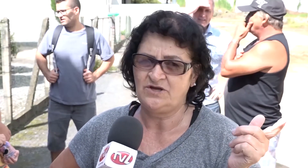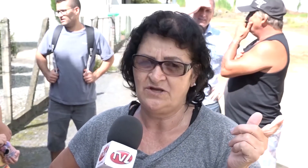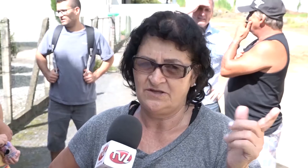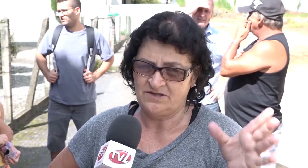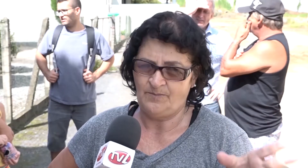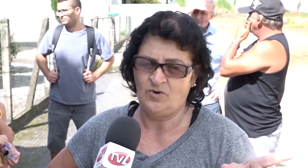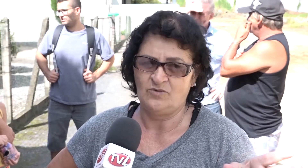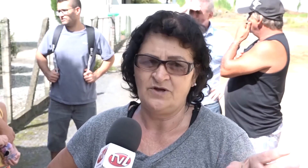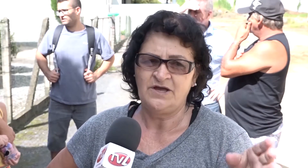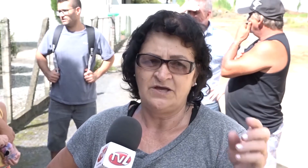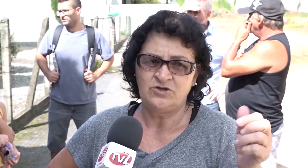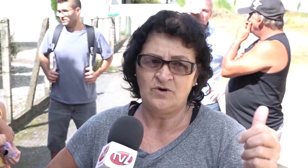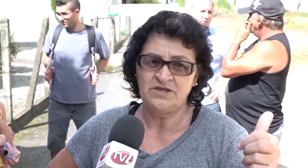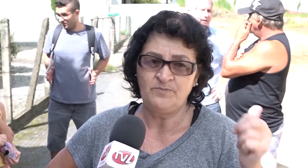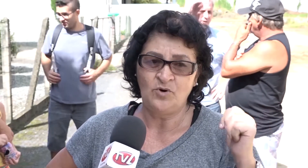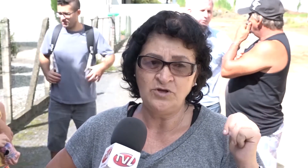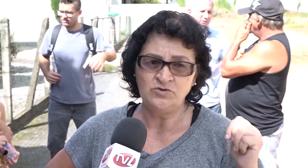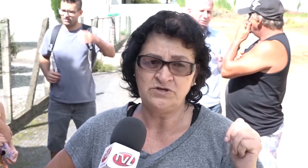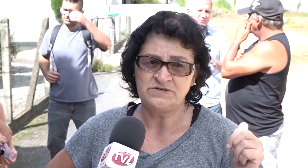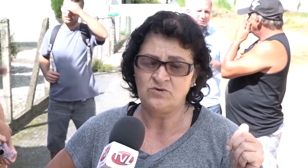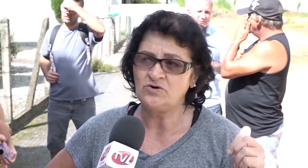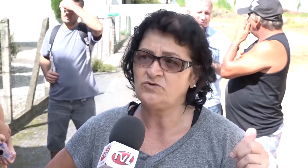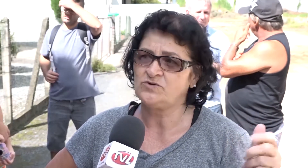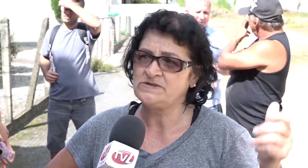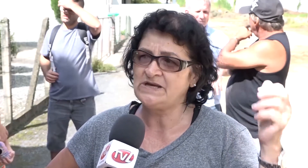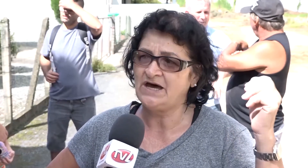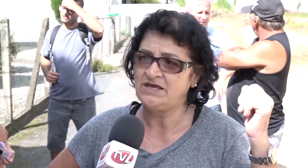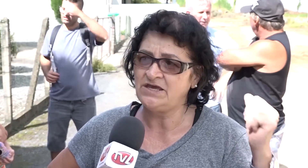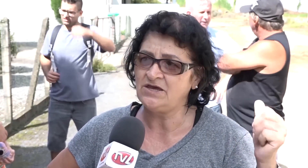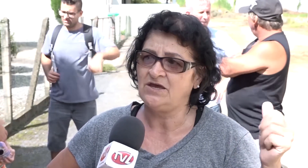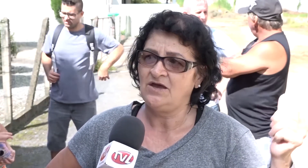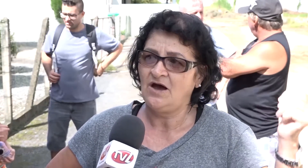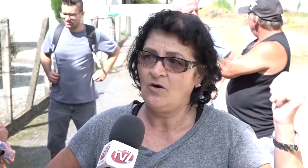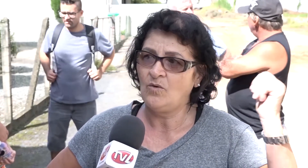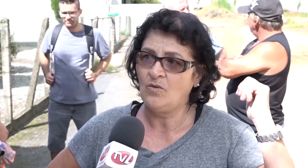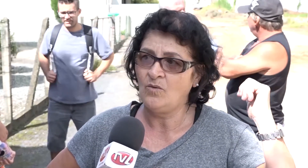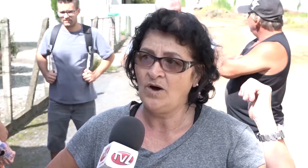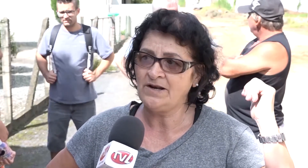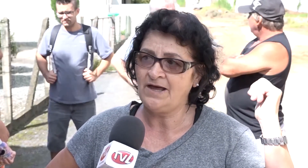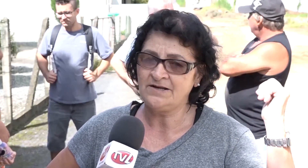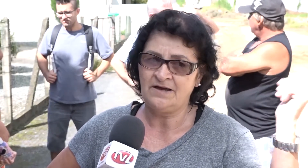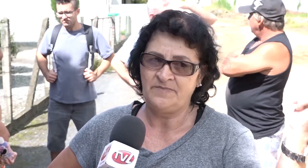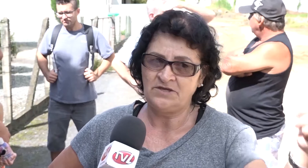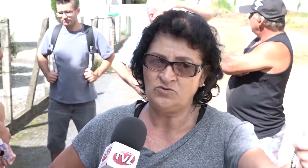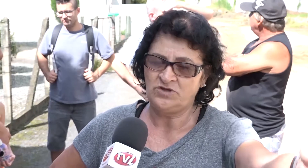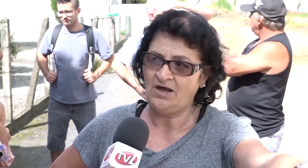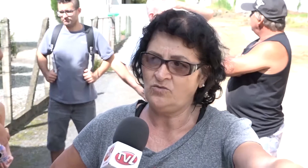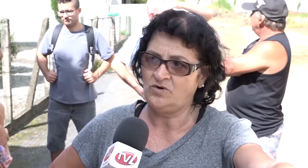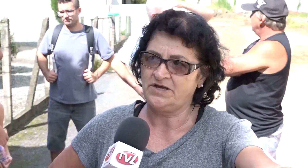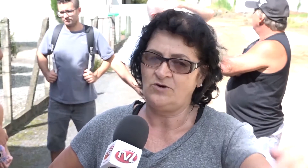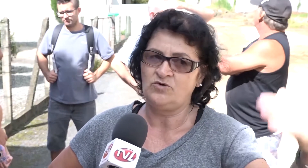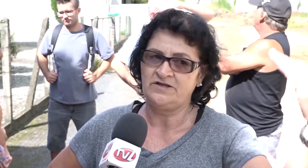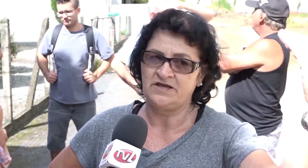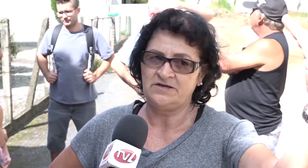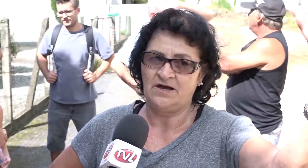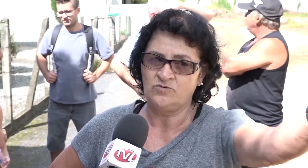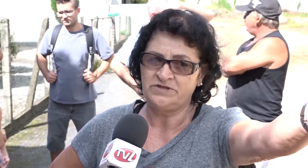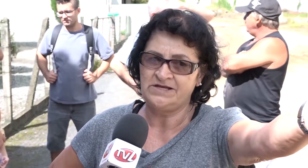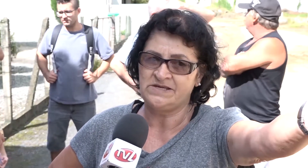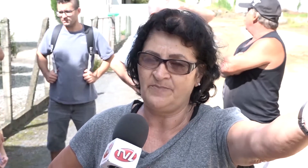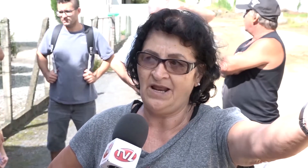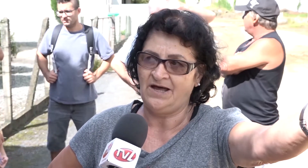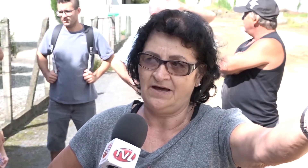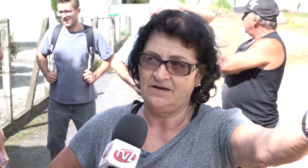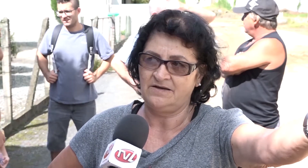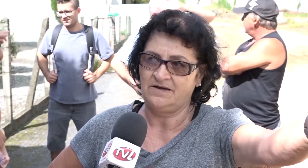saindo, tá bom? Então, depois do esgoto sair o alargamento da rua, que a rua